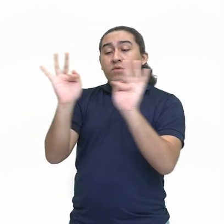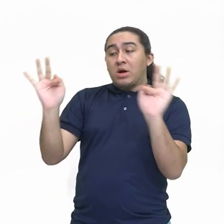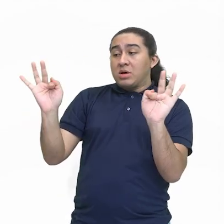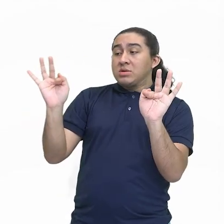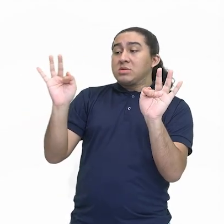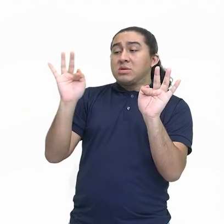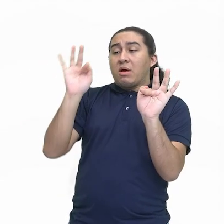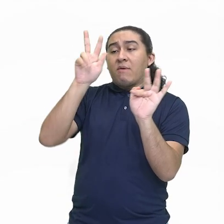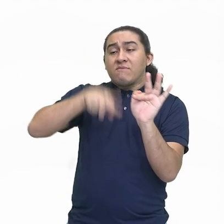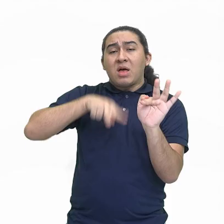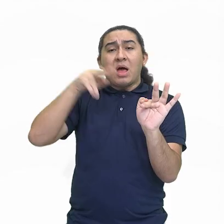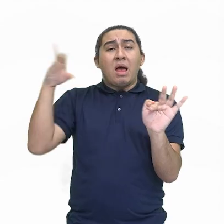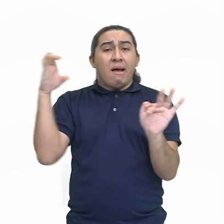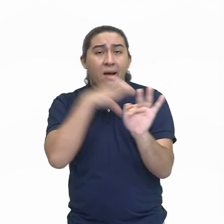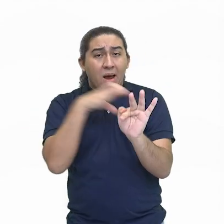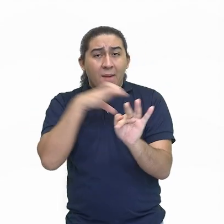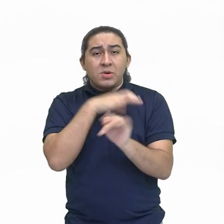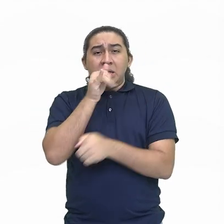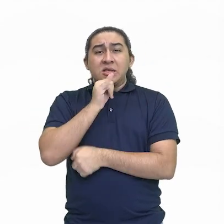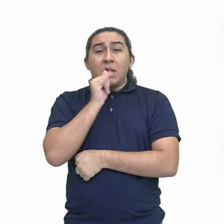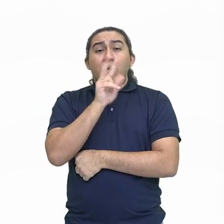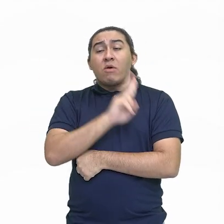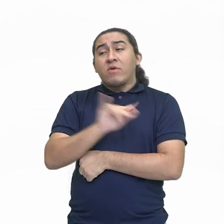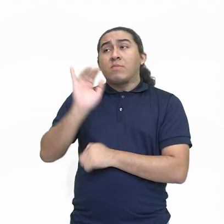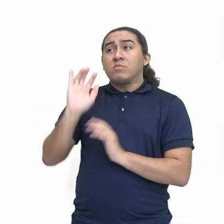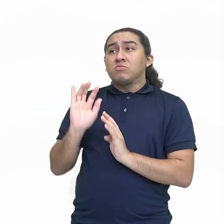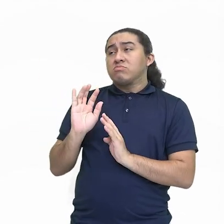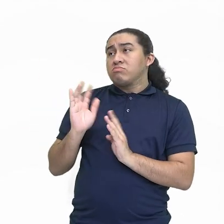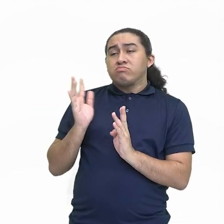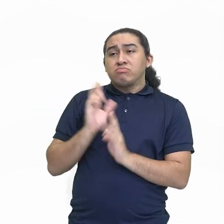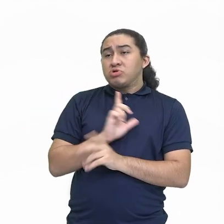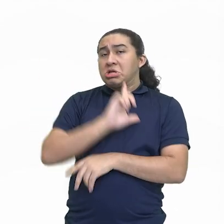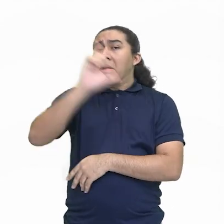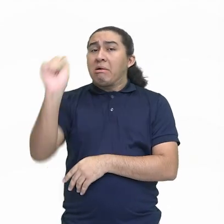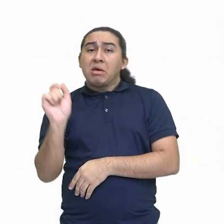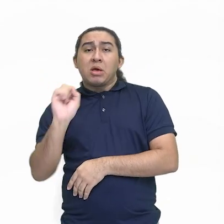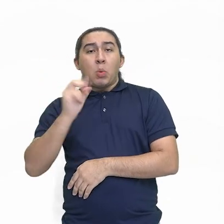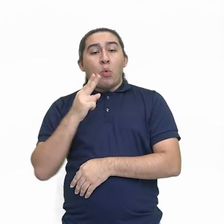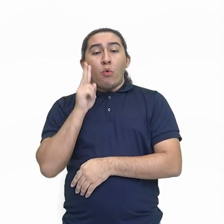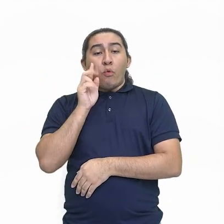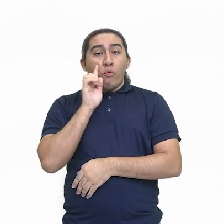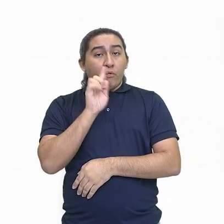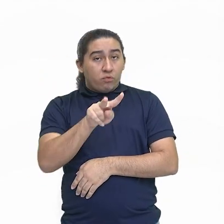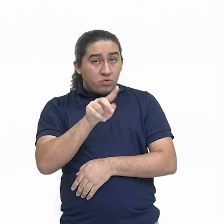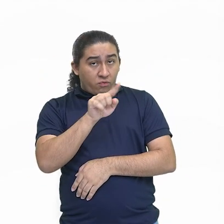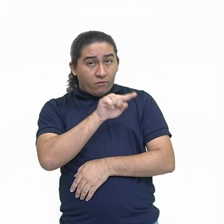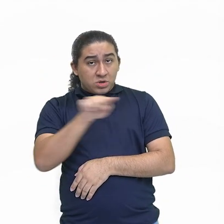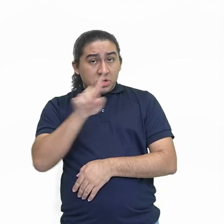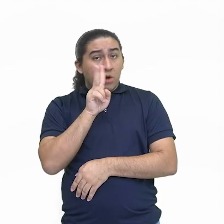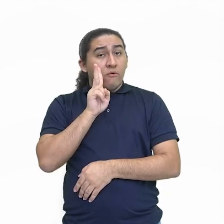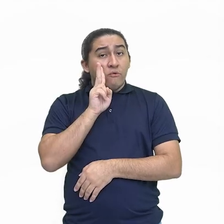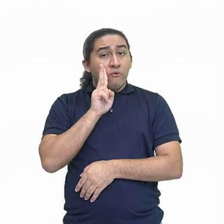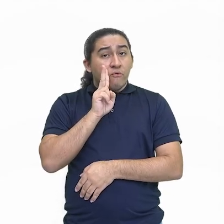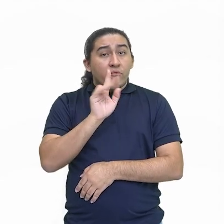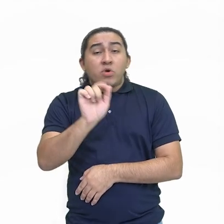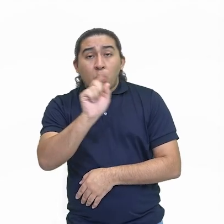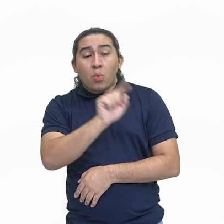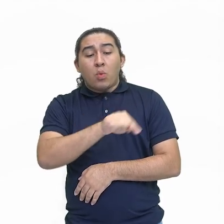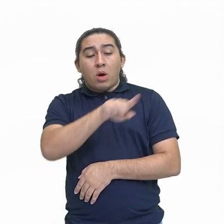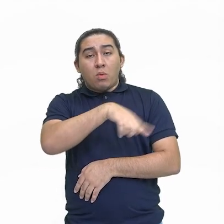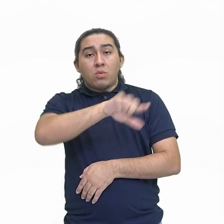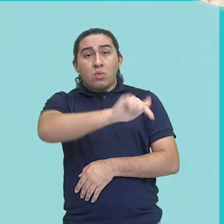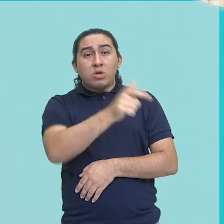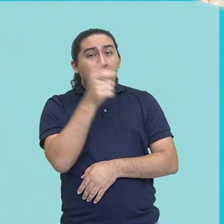mais rápida, vamos sair, você viu como estava aquela garota? Então,